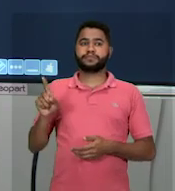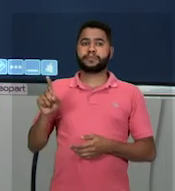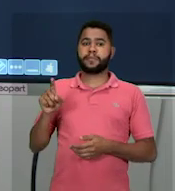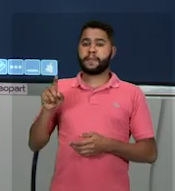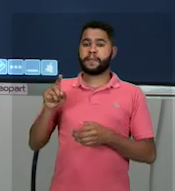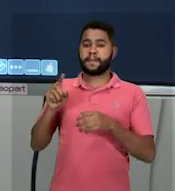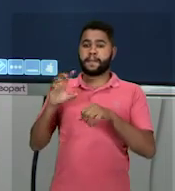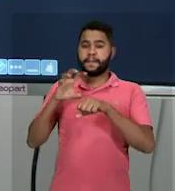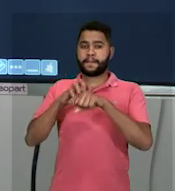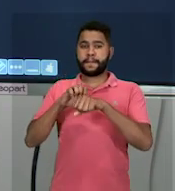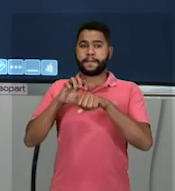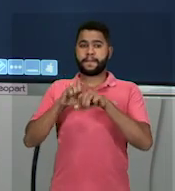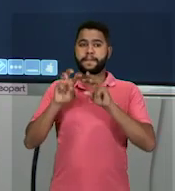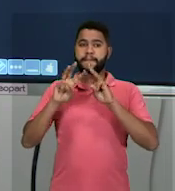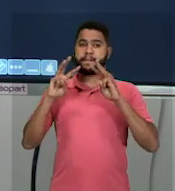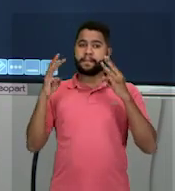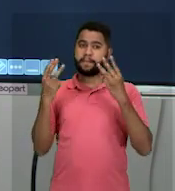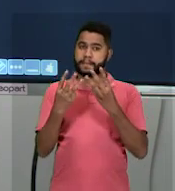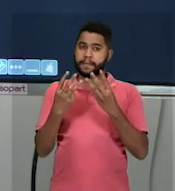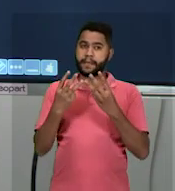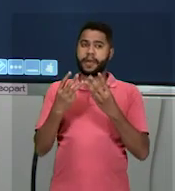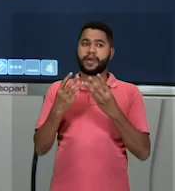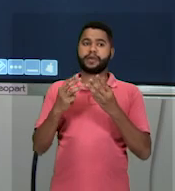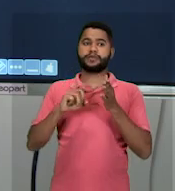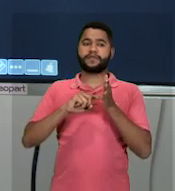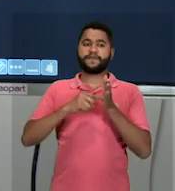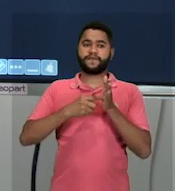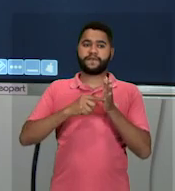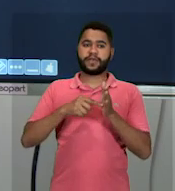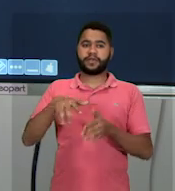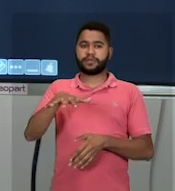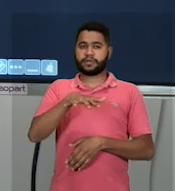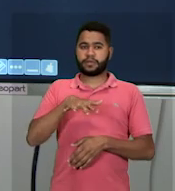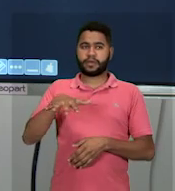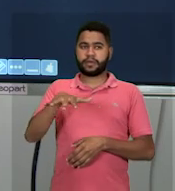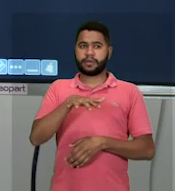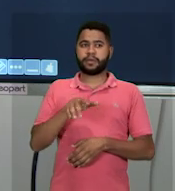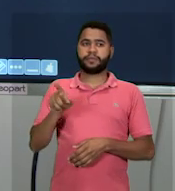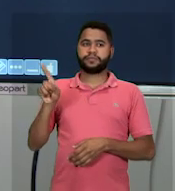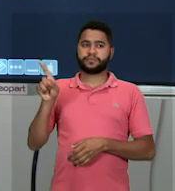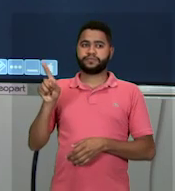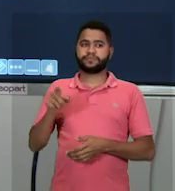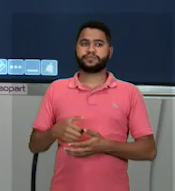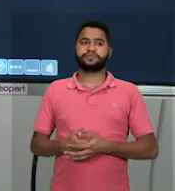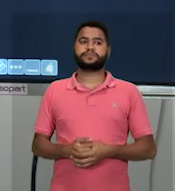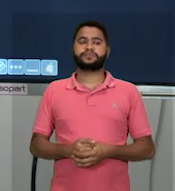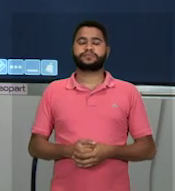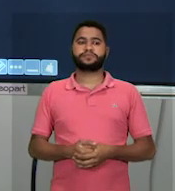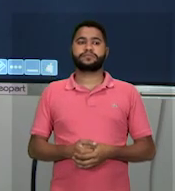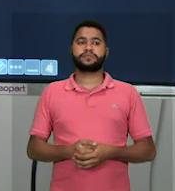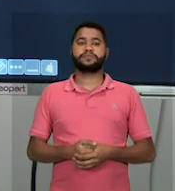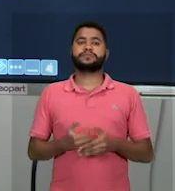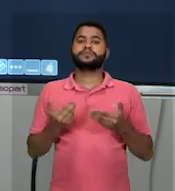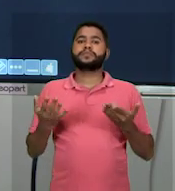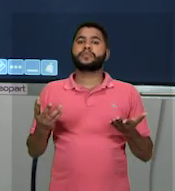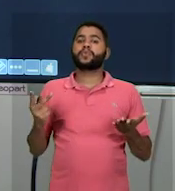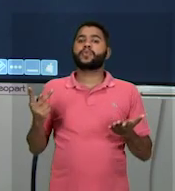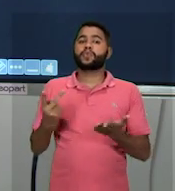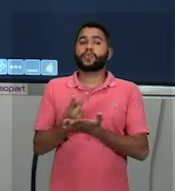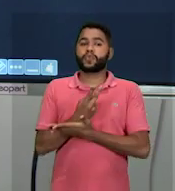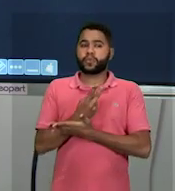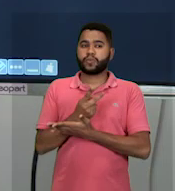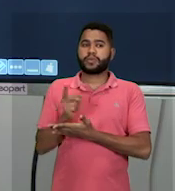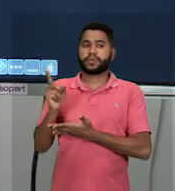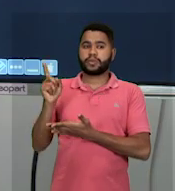massa pela área, né? Então, a massa aqui e a área aqui. E aí, o que acontece, né? Como